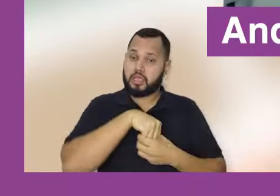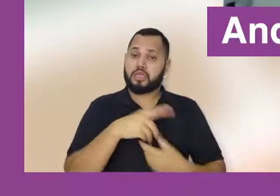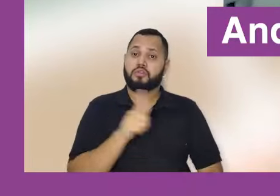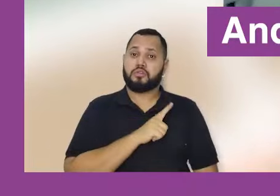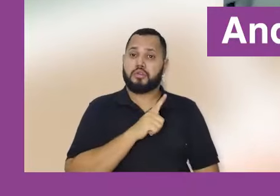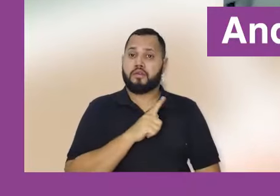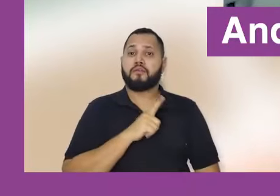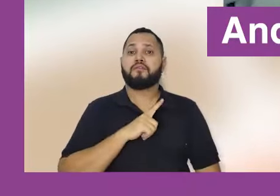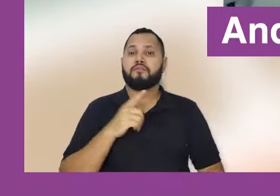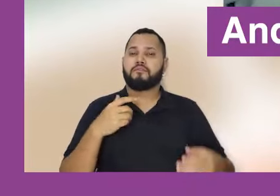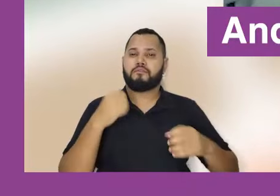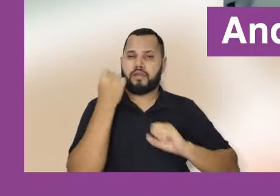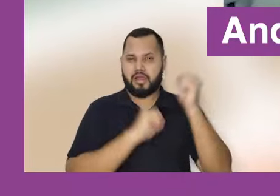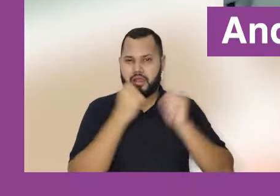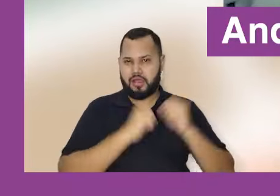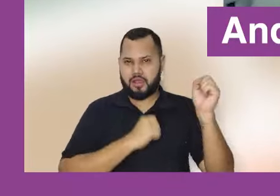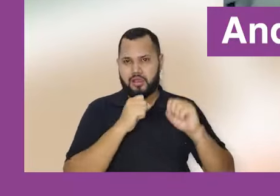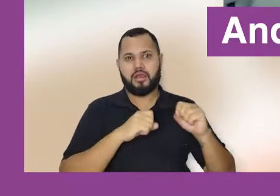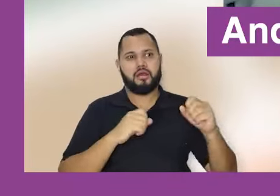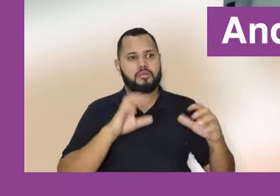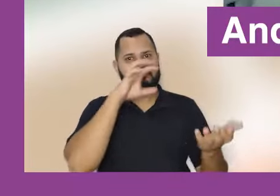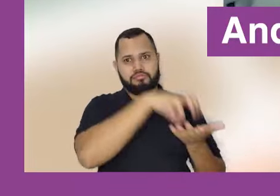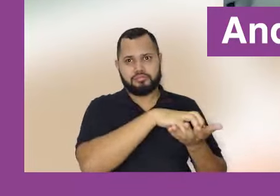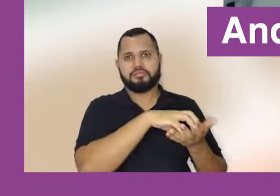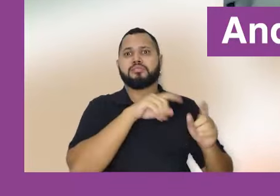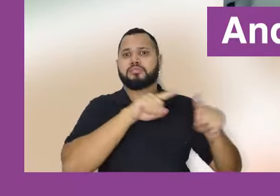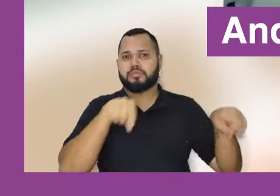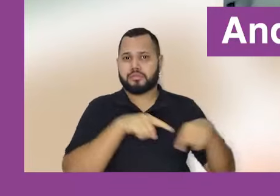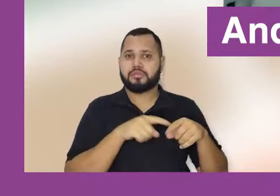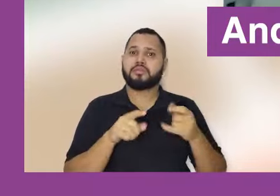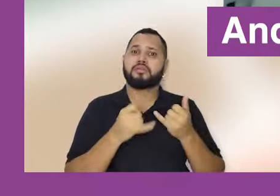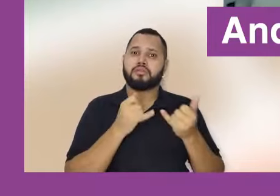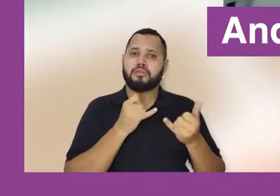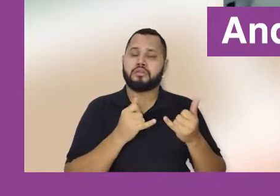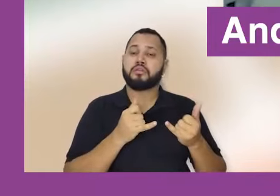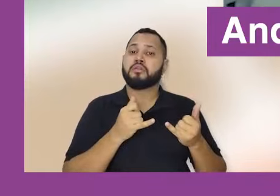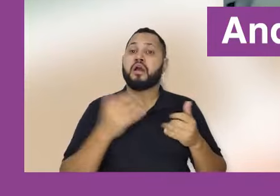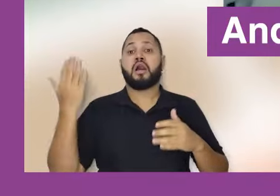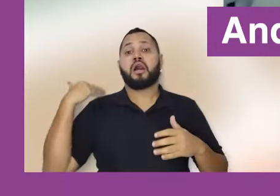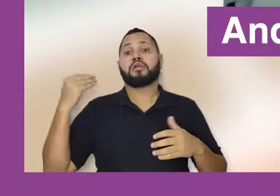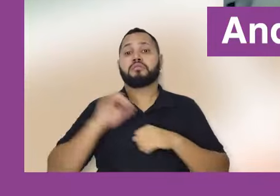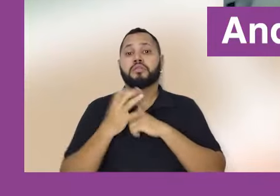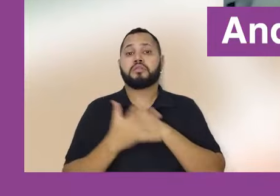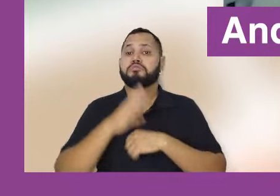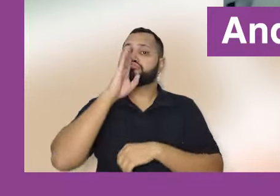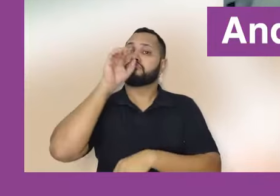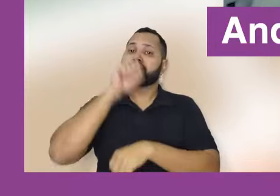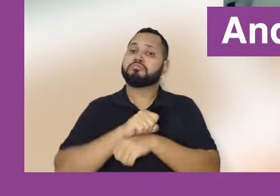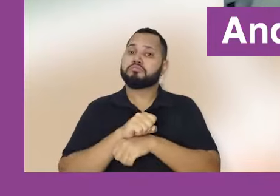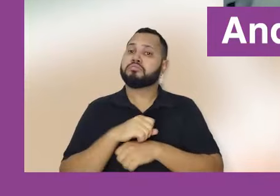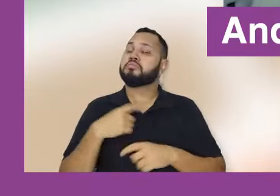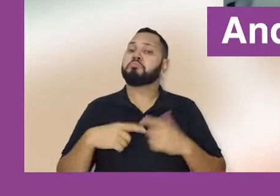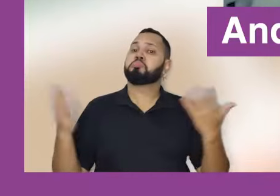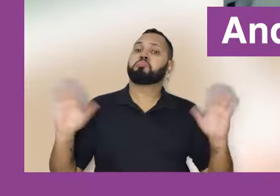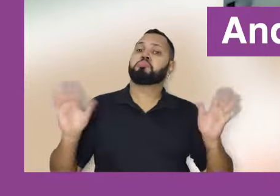nossas operações né dentro das nossas plantas dos nossos sites na pandemia isso ficou fechado por um tempo até por